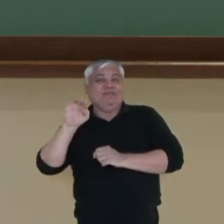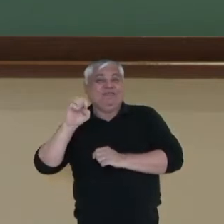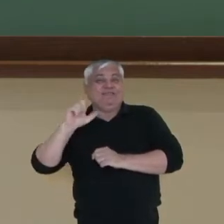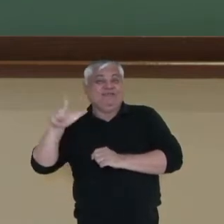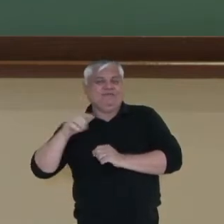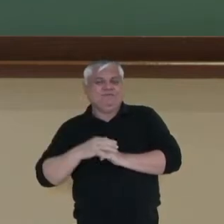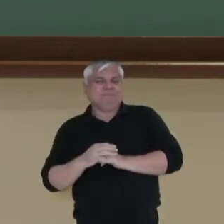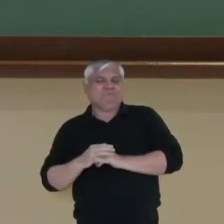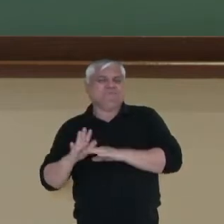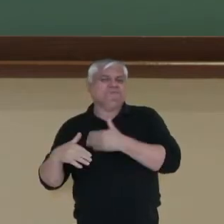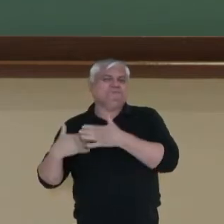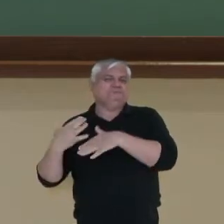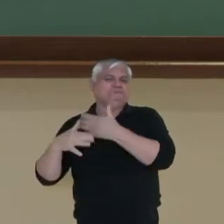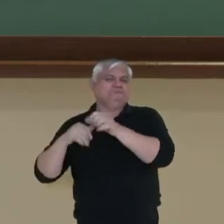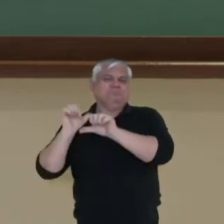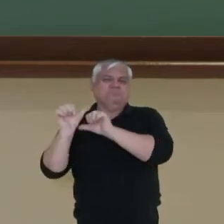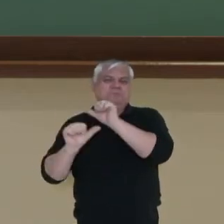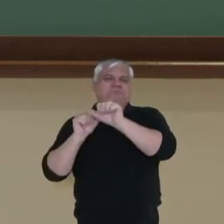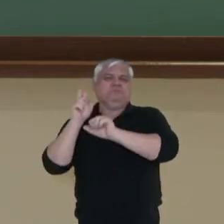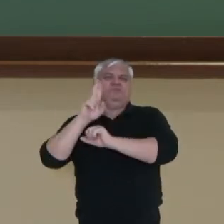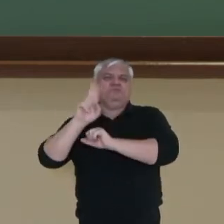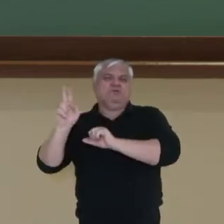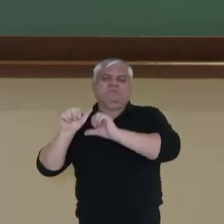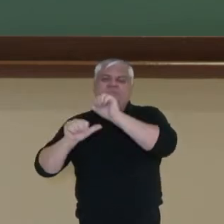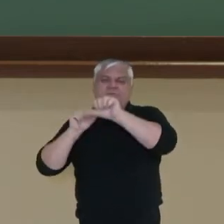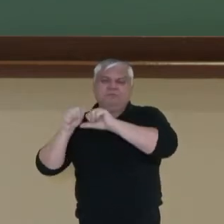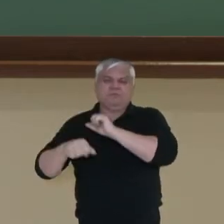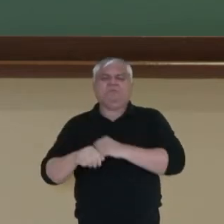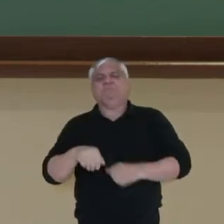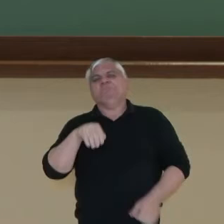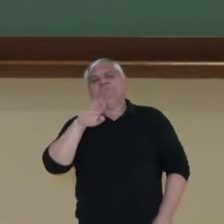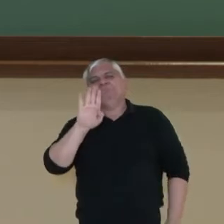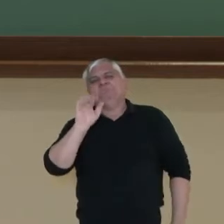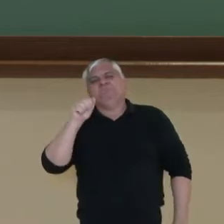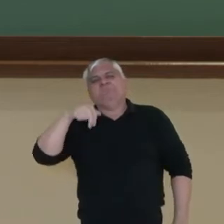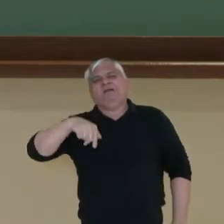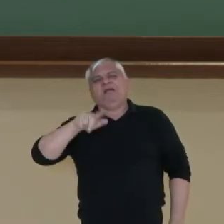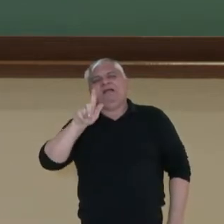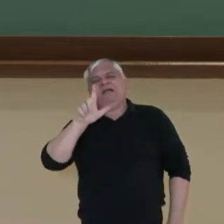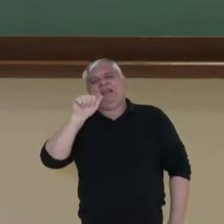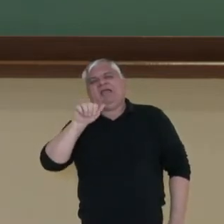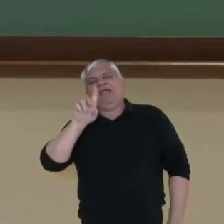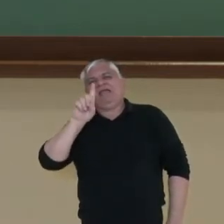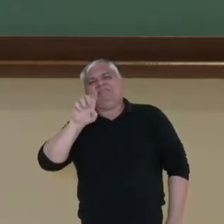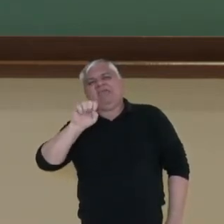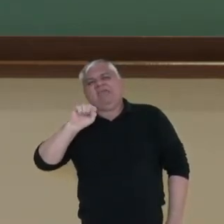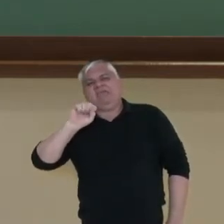Oriental, que depois mudou de nome para Bangladesh.